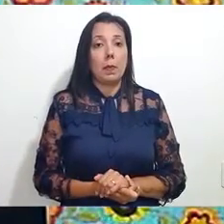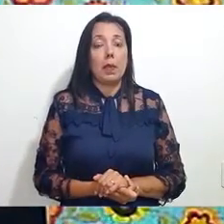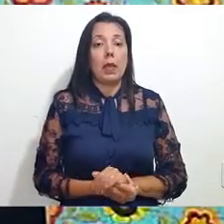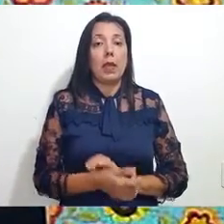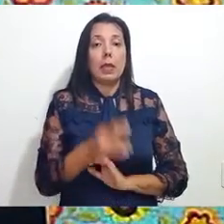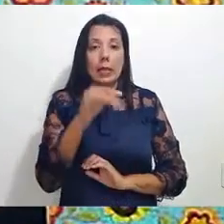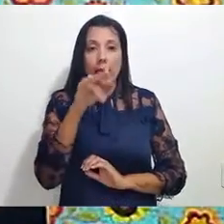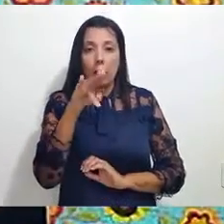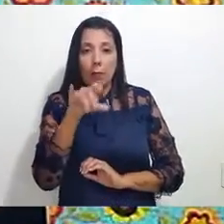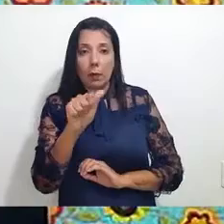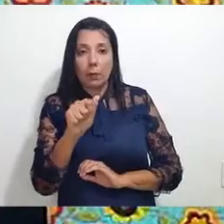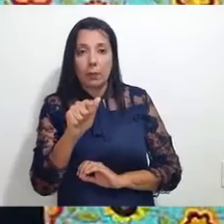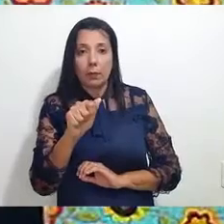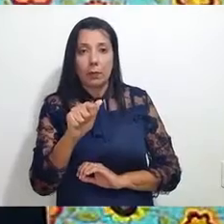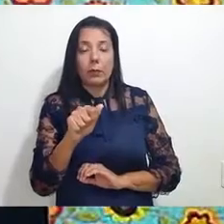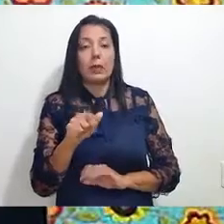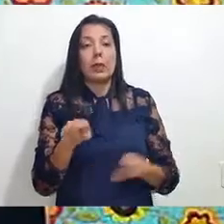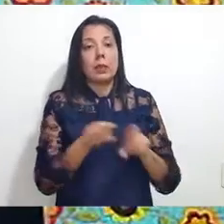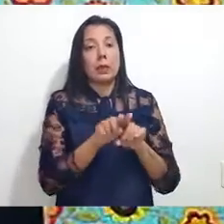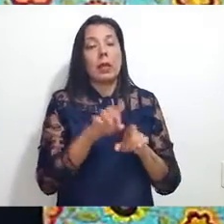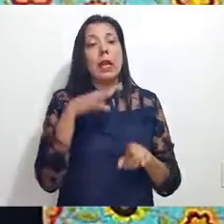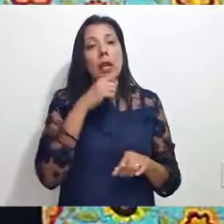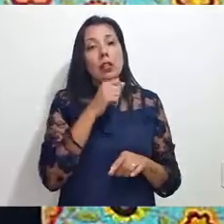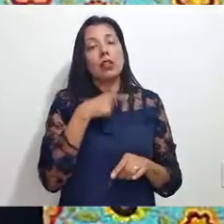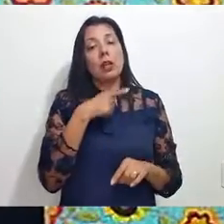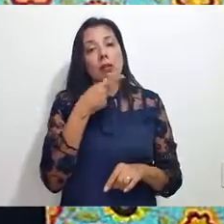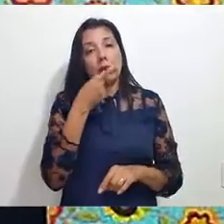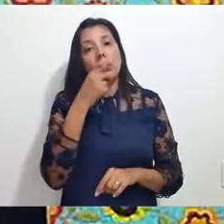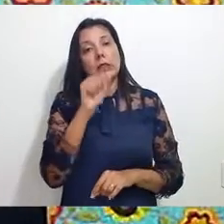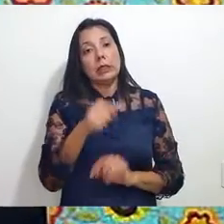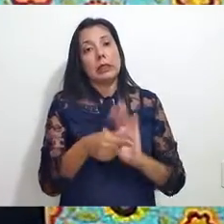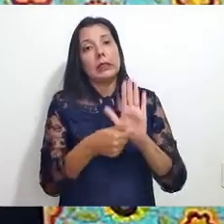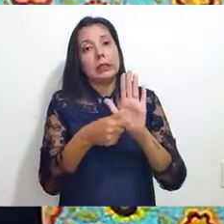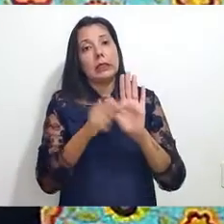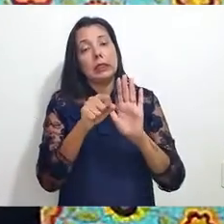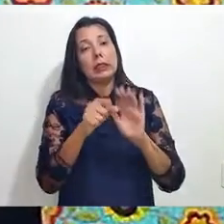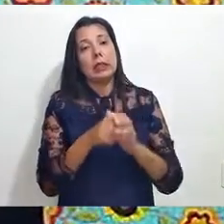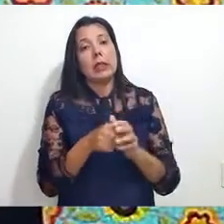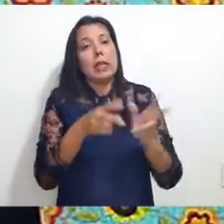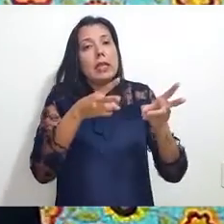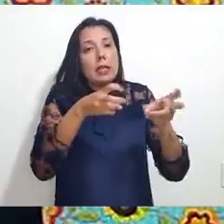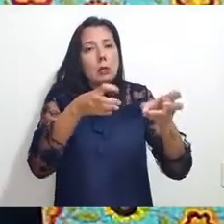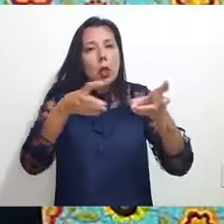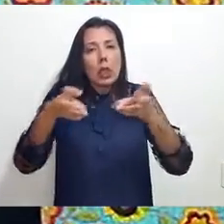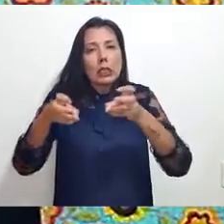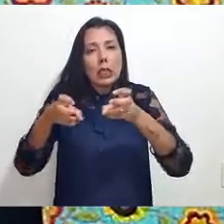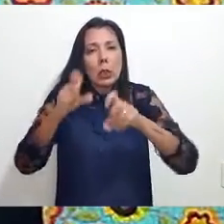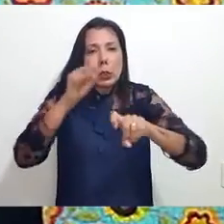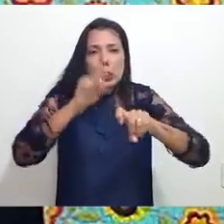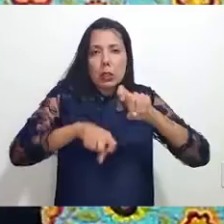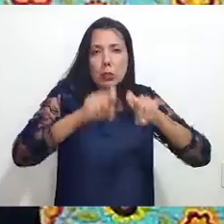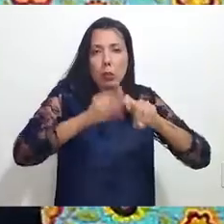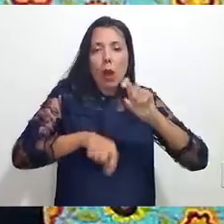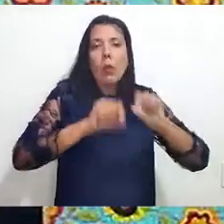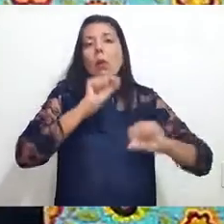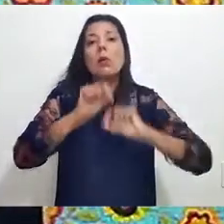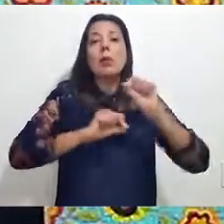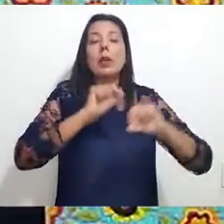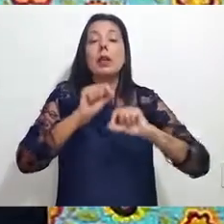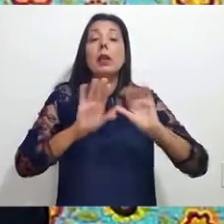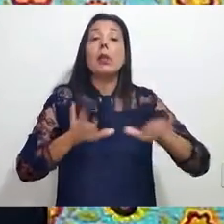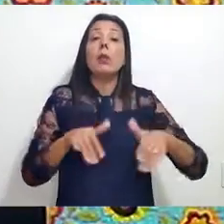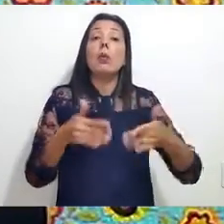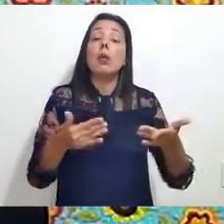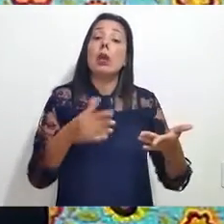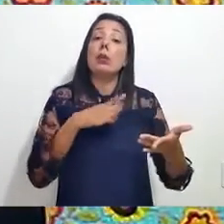e adolescentes lá para trabalhar como se fossem cativeiro. A gente tem, é triste falar isso, mas a gente